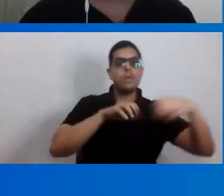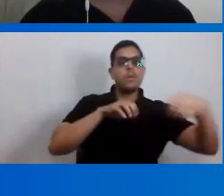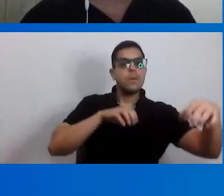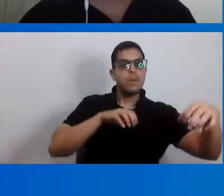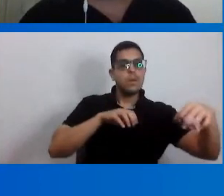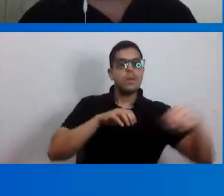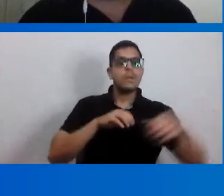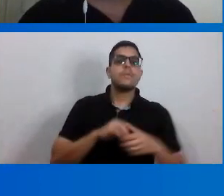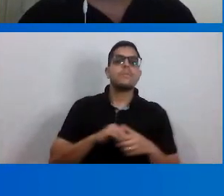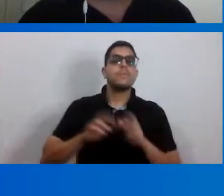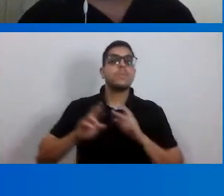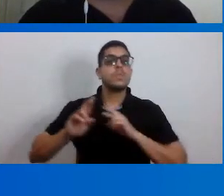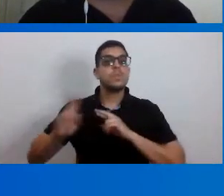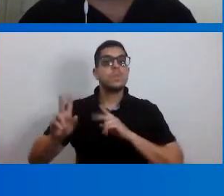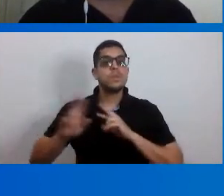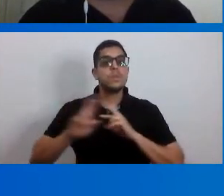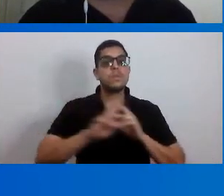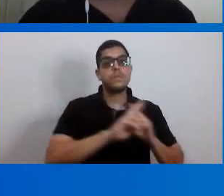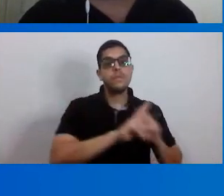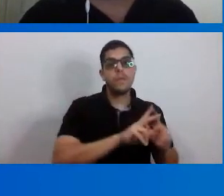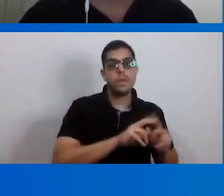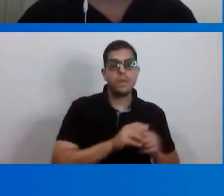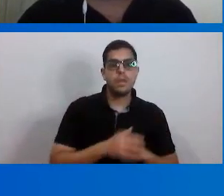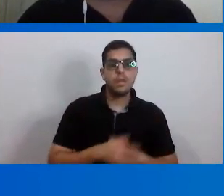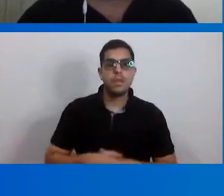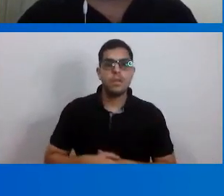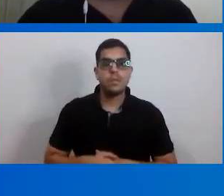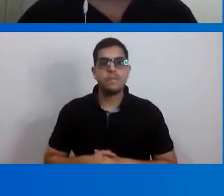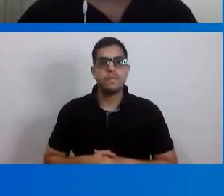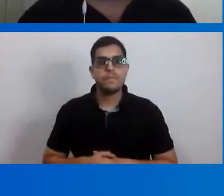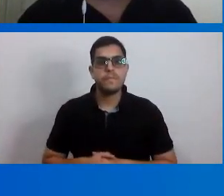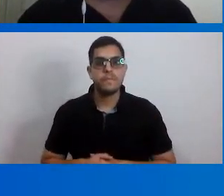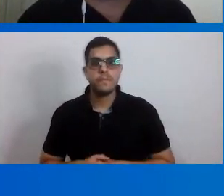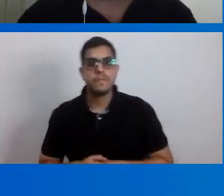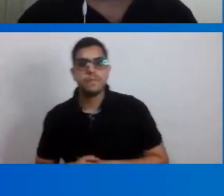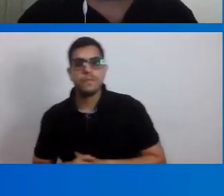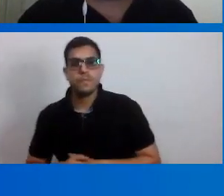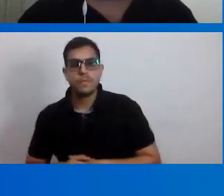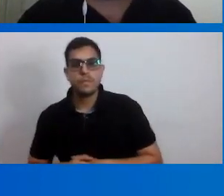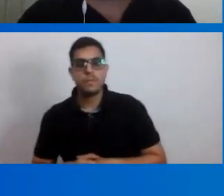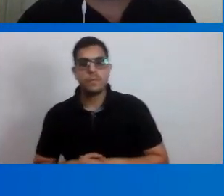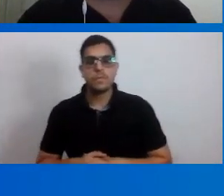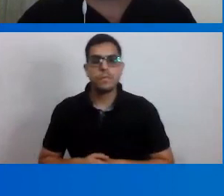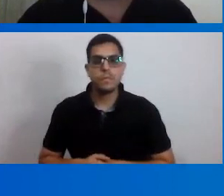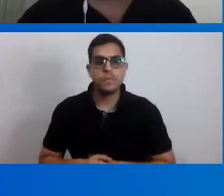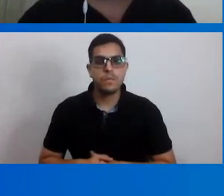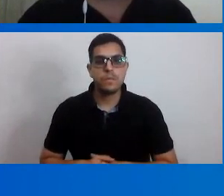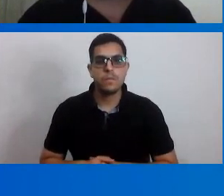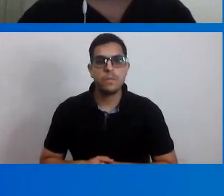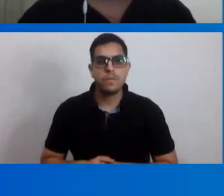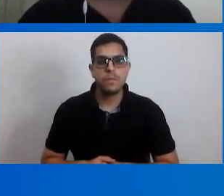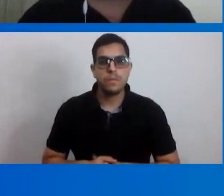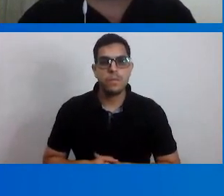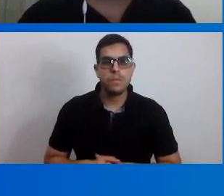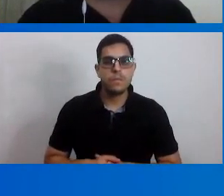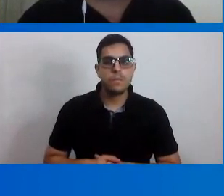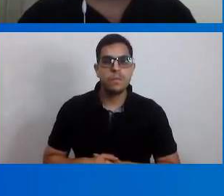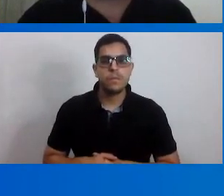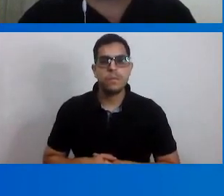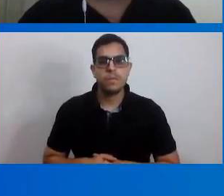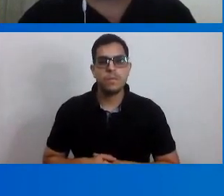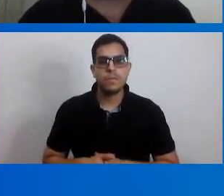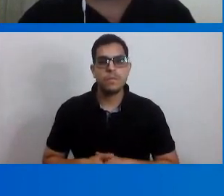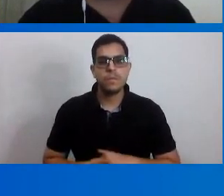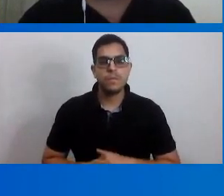Isaac perguntando a diferença mas talvez esse próprio comentário da professora Andreia já seja uma resposta Mas fica à vontade vocês podem comentar